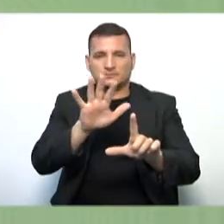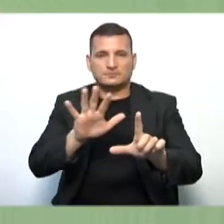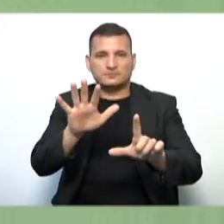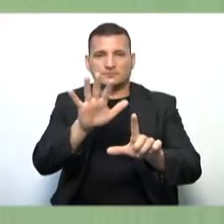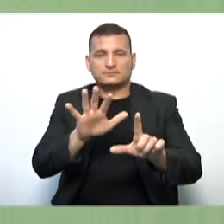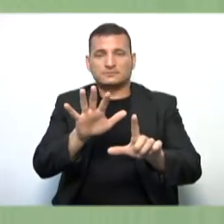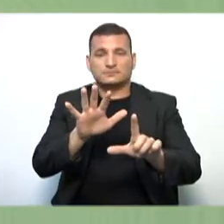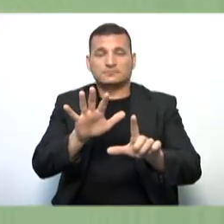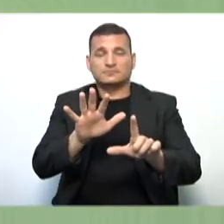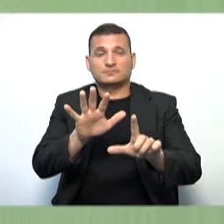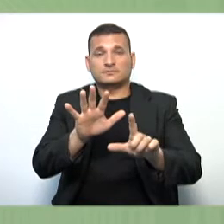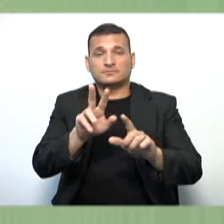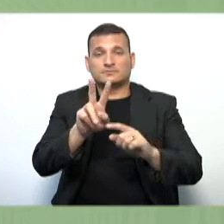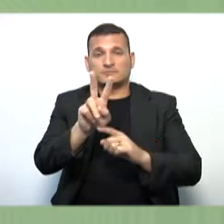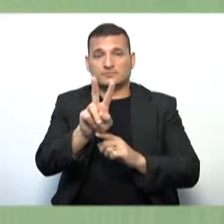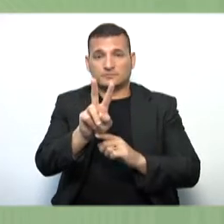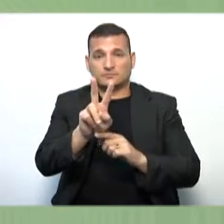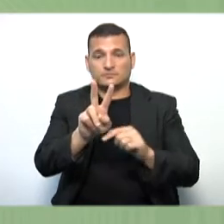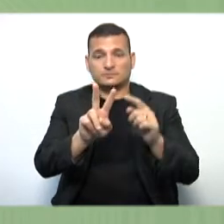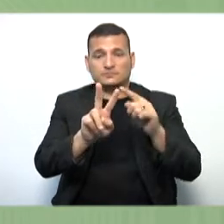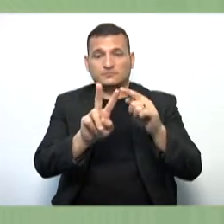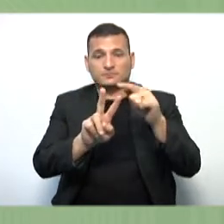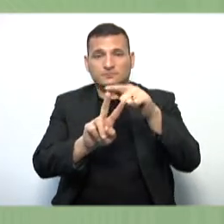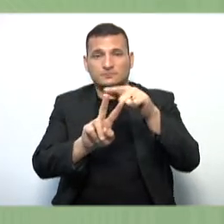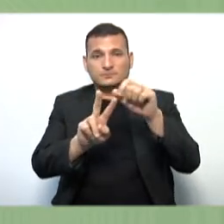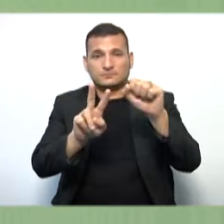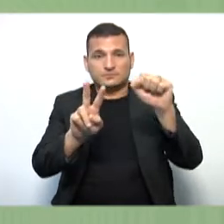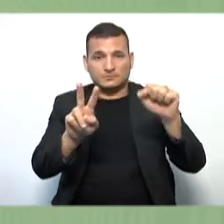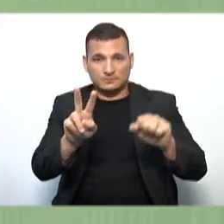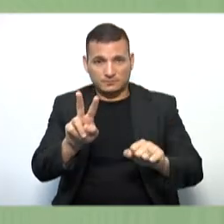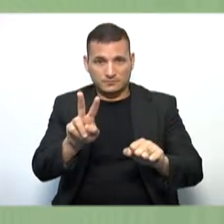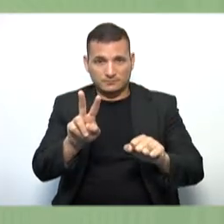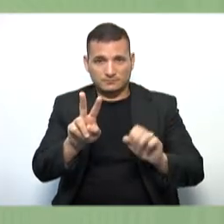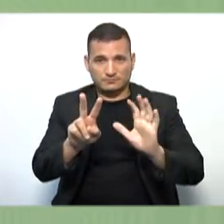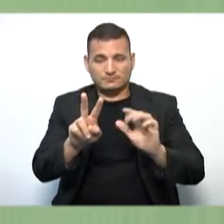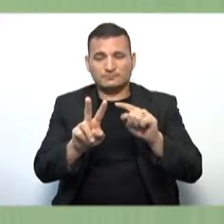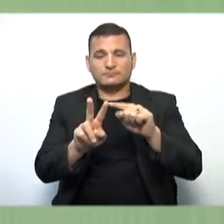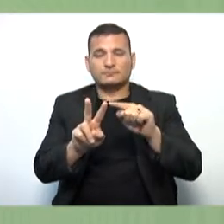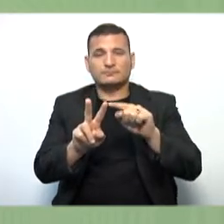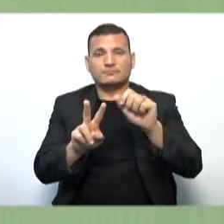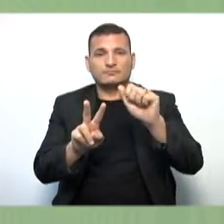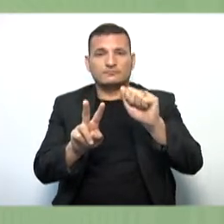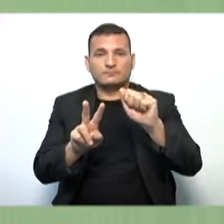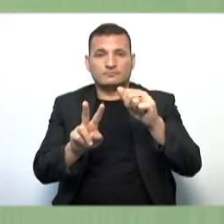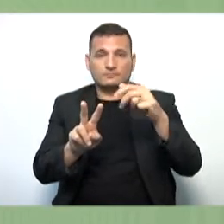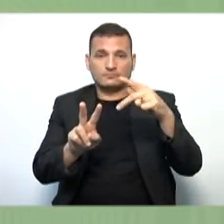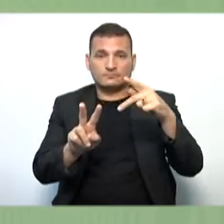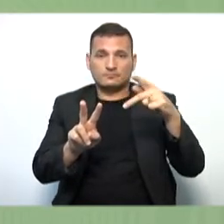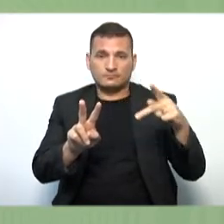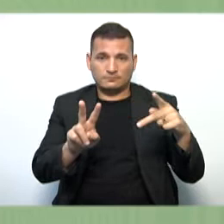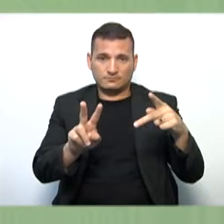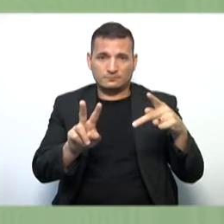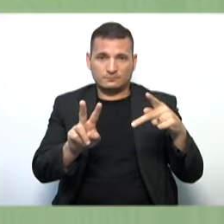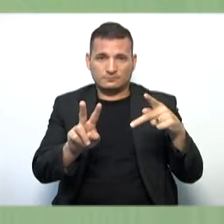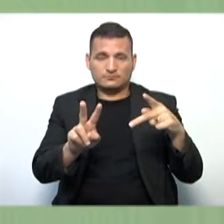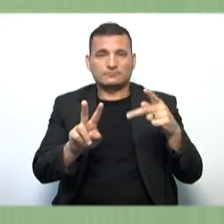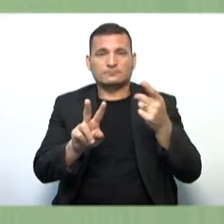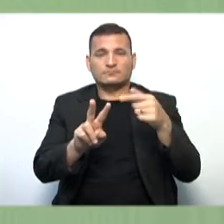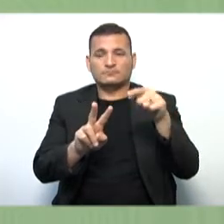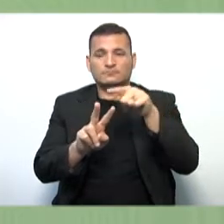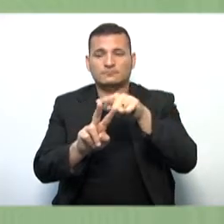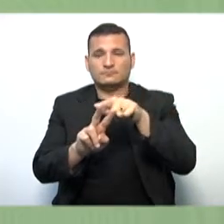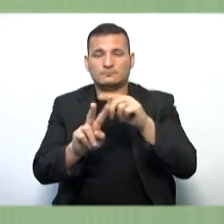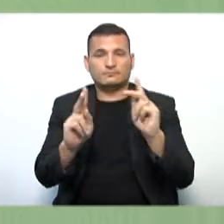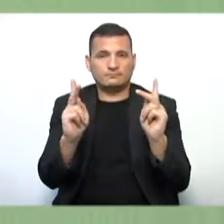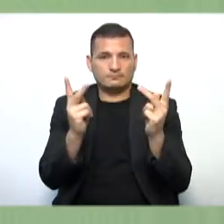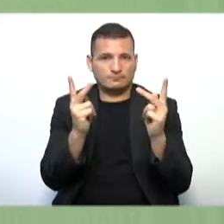duas partes de um sistema computacional. Os nossos aplicativos e o nosso hardware,